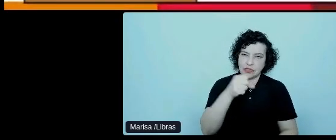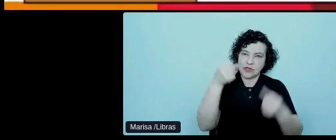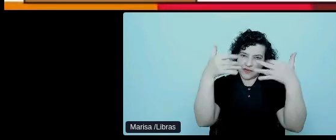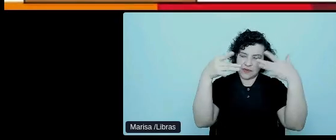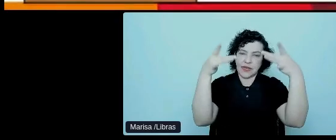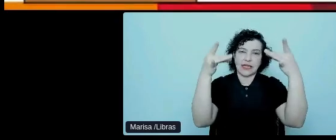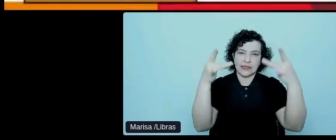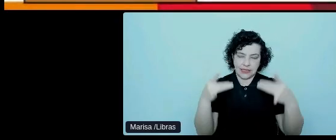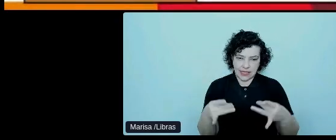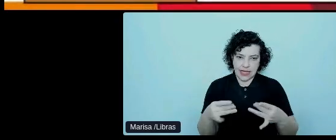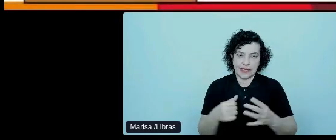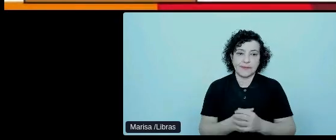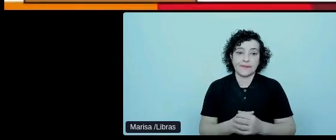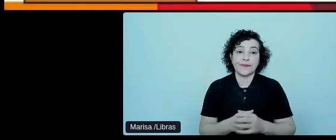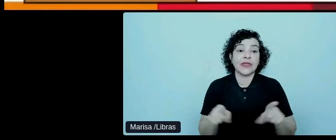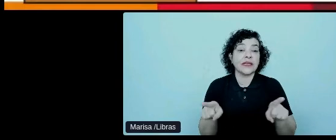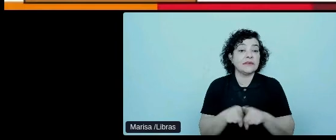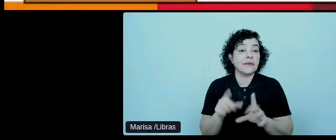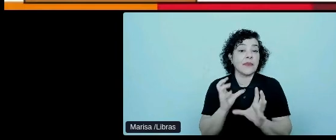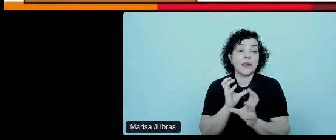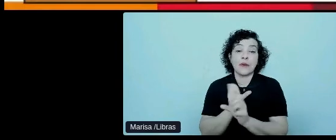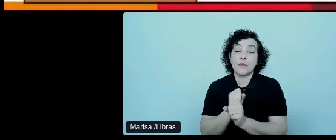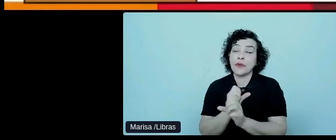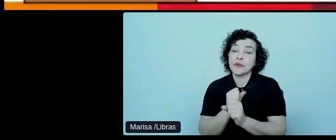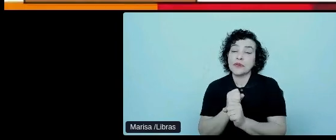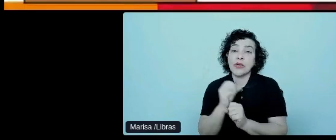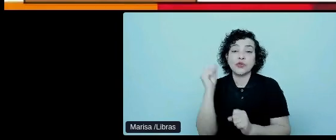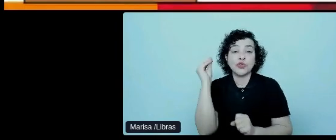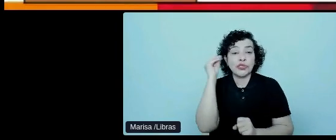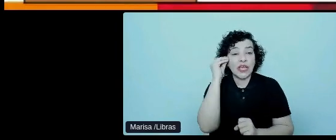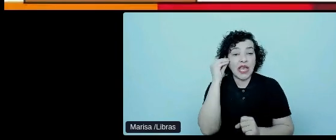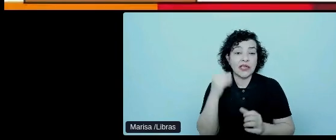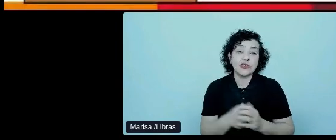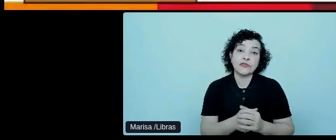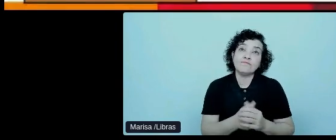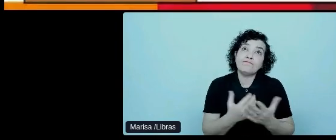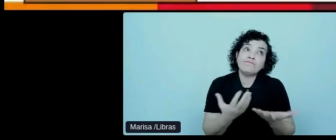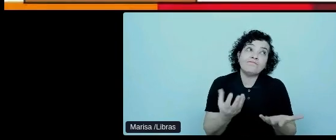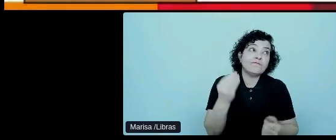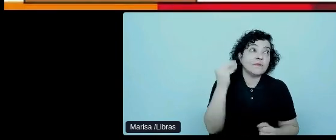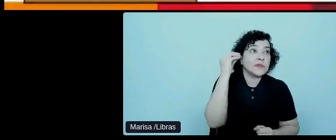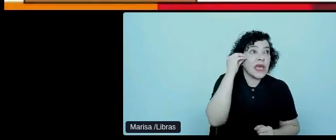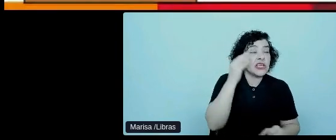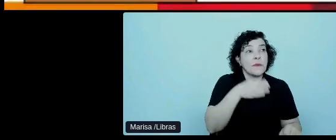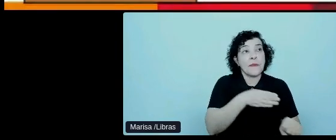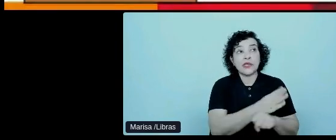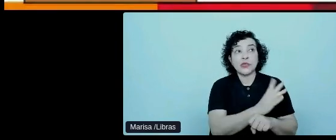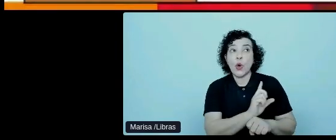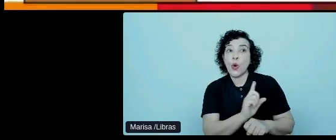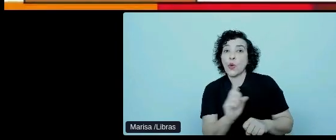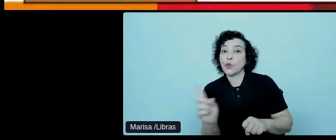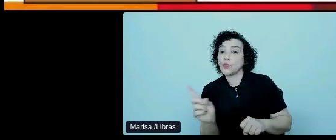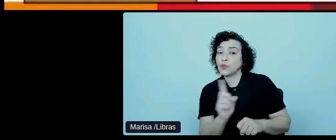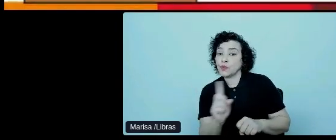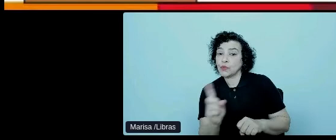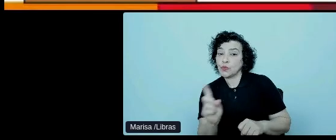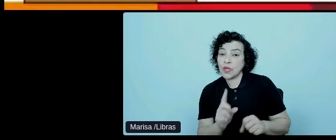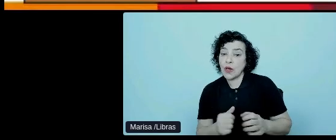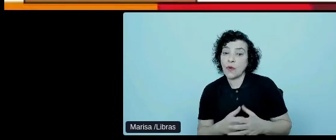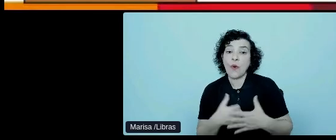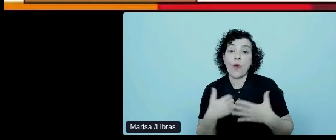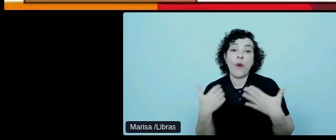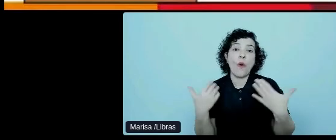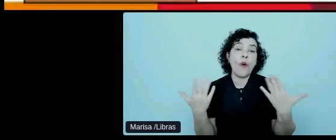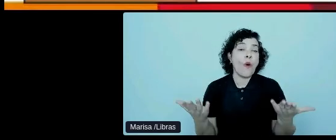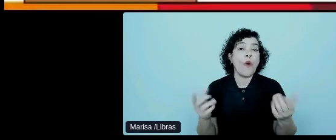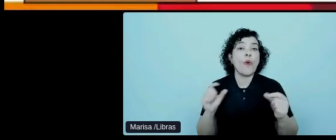pena. A pontuação de teste, eu vou ter um teste de passou, não passou, aprovado ou não aprovado, ou eu vou ter